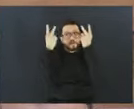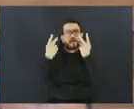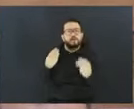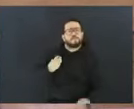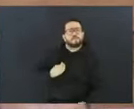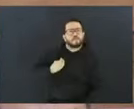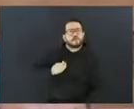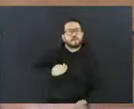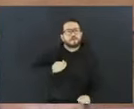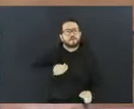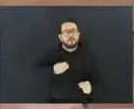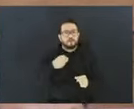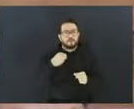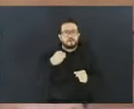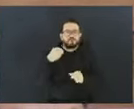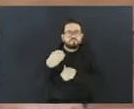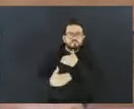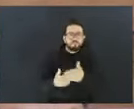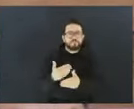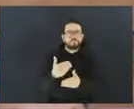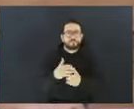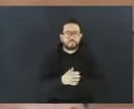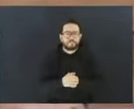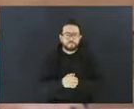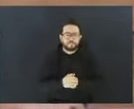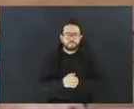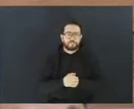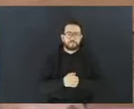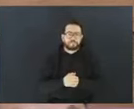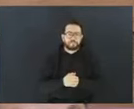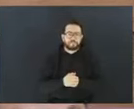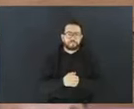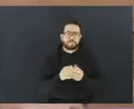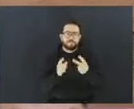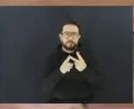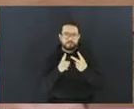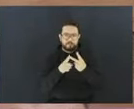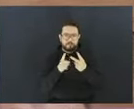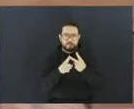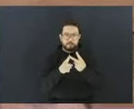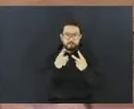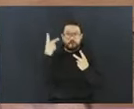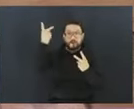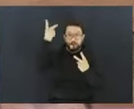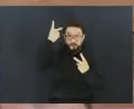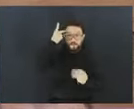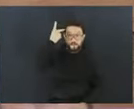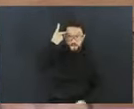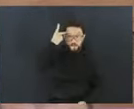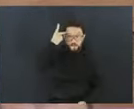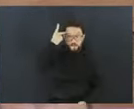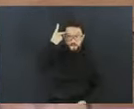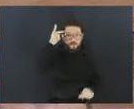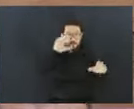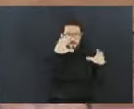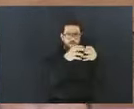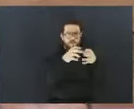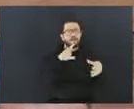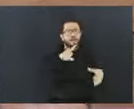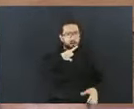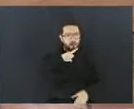quanto dos eventuais acusados? Segunda pergunta, em São Paulo, policiais do 18º Batalhão utilizam câmeras desde